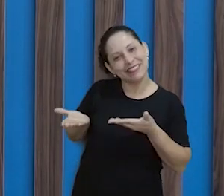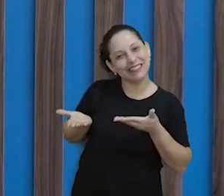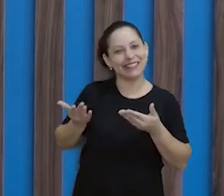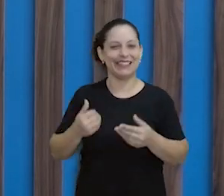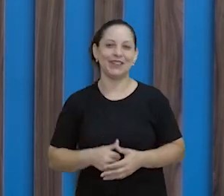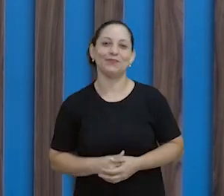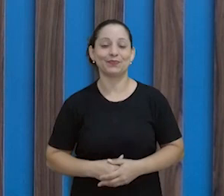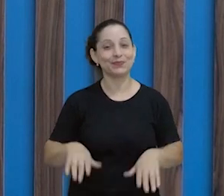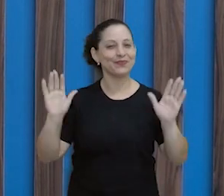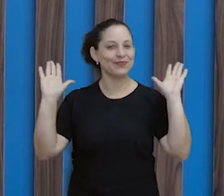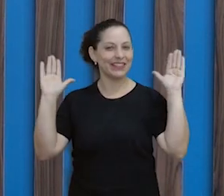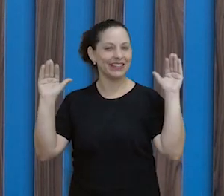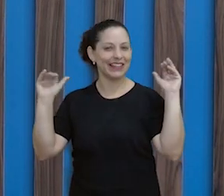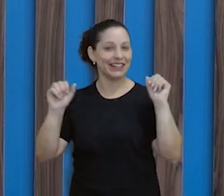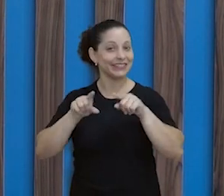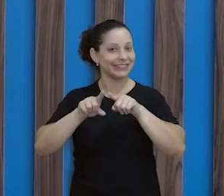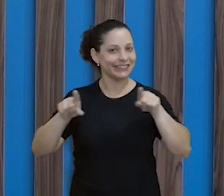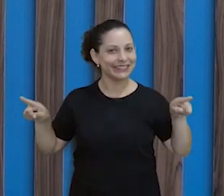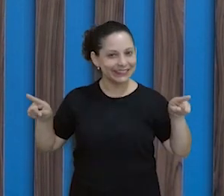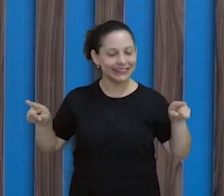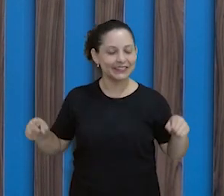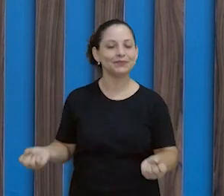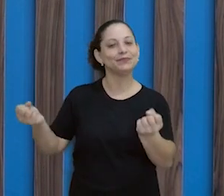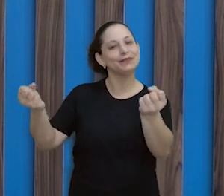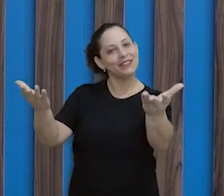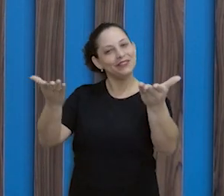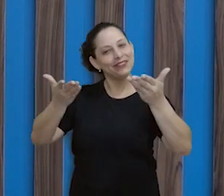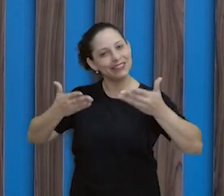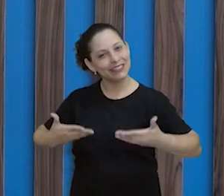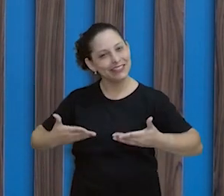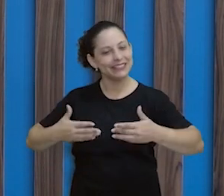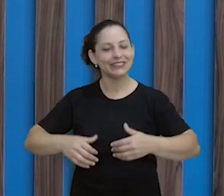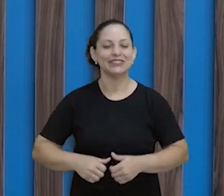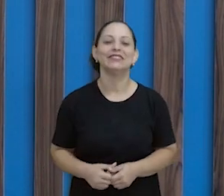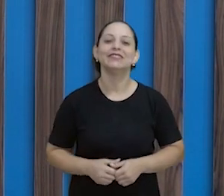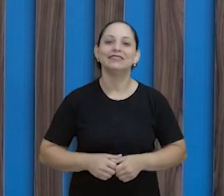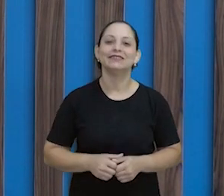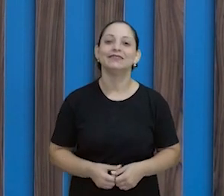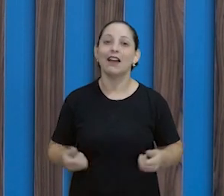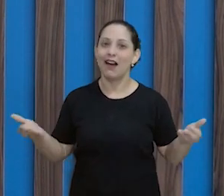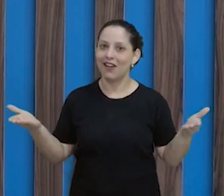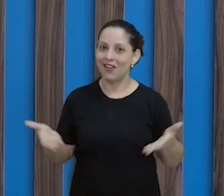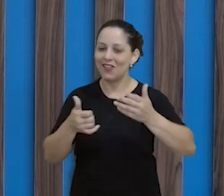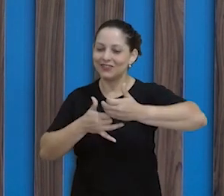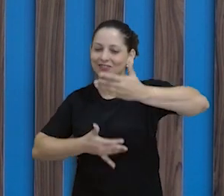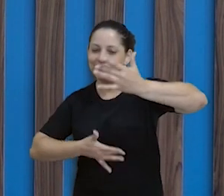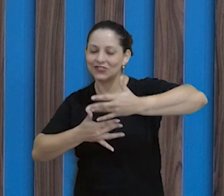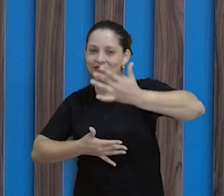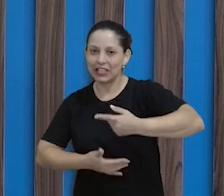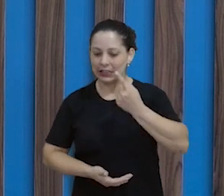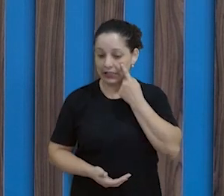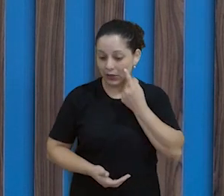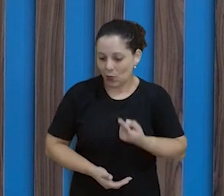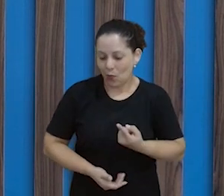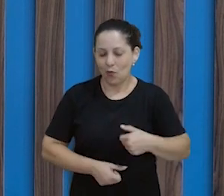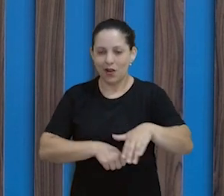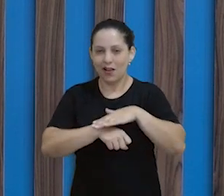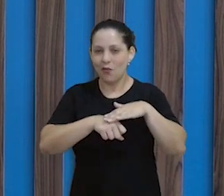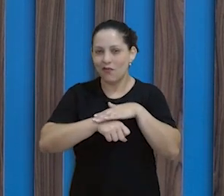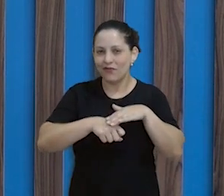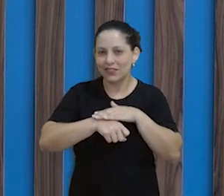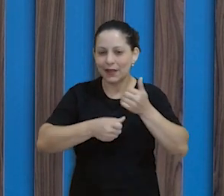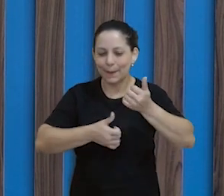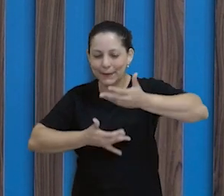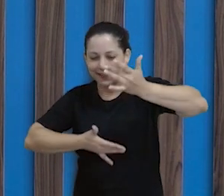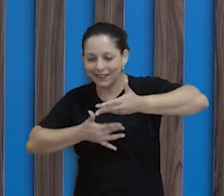professora Carol. Olá, alunos e alunas. Sejam todos bem-vindos. E eu estou aqui no chat, Carol, de olho, na conversa aqui dos